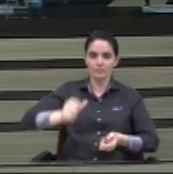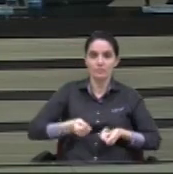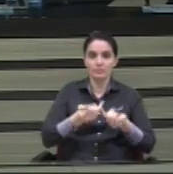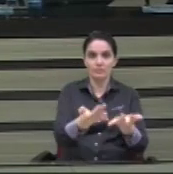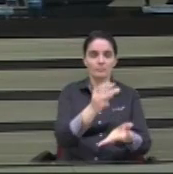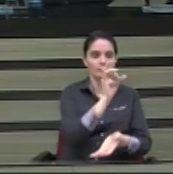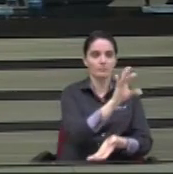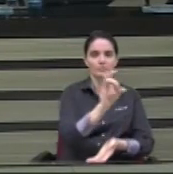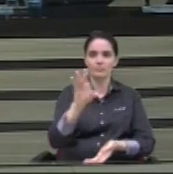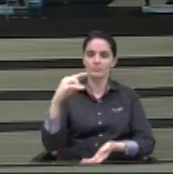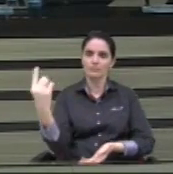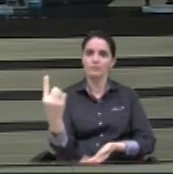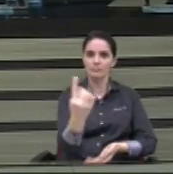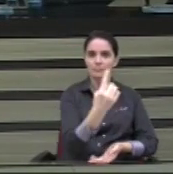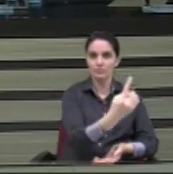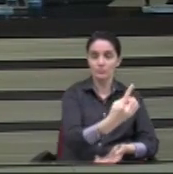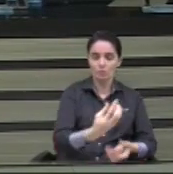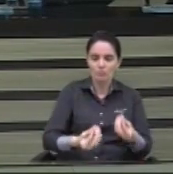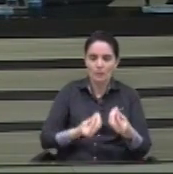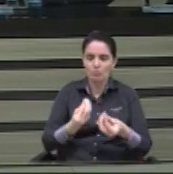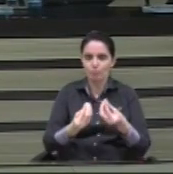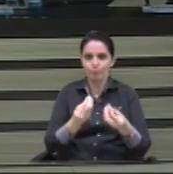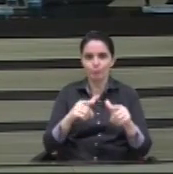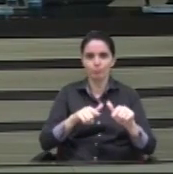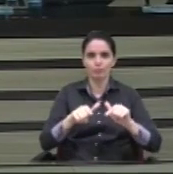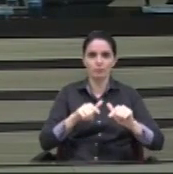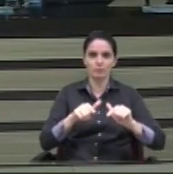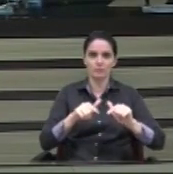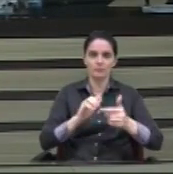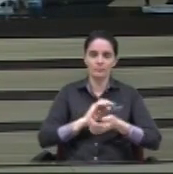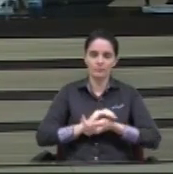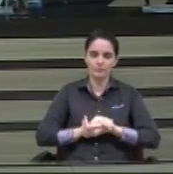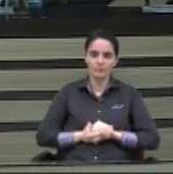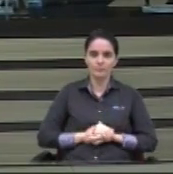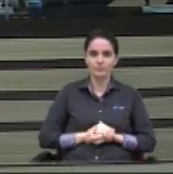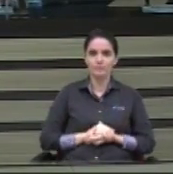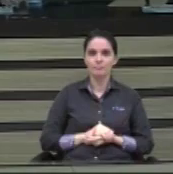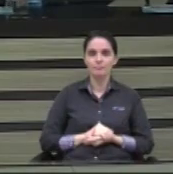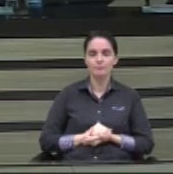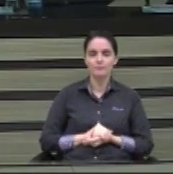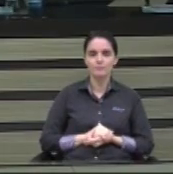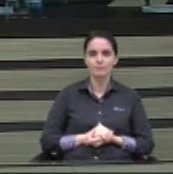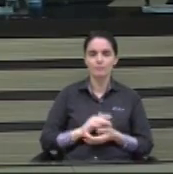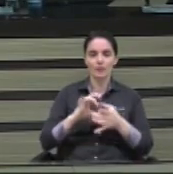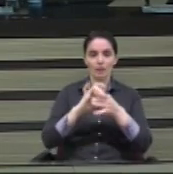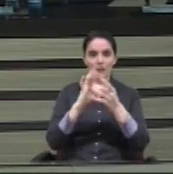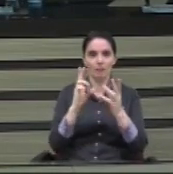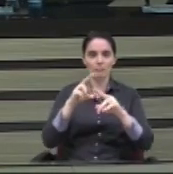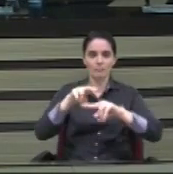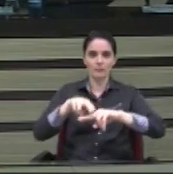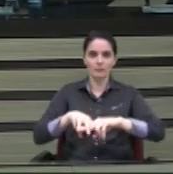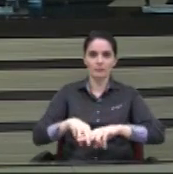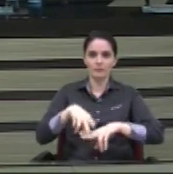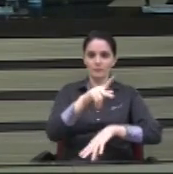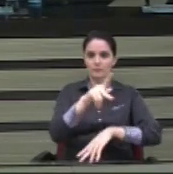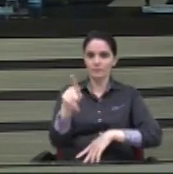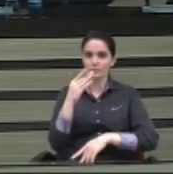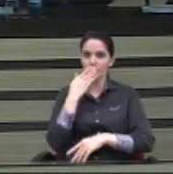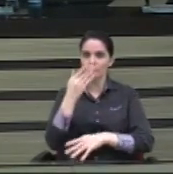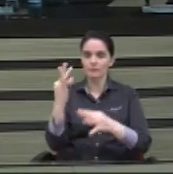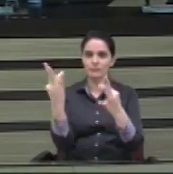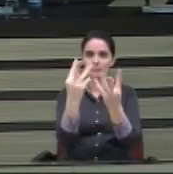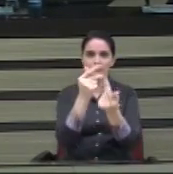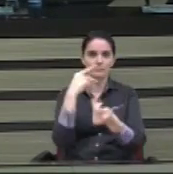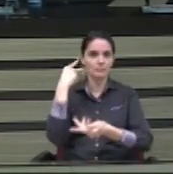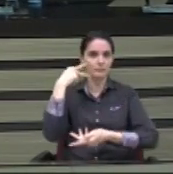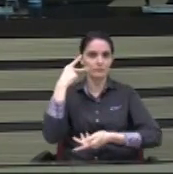um habilidade para fazê-lo. Muito bem, podemos nos sentar. Esta presidência pede a todos os senhores